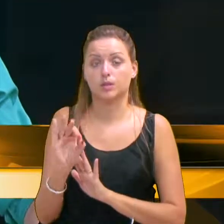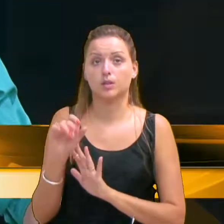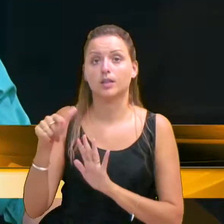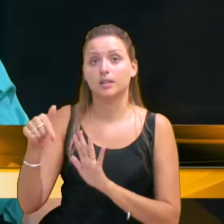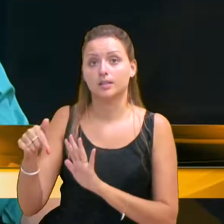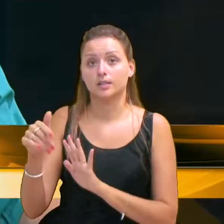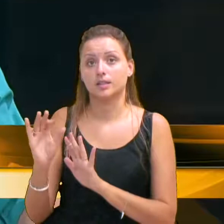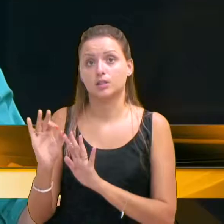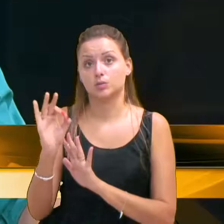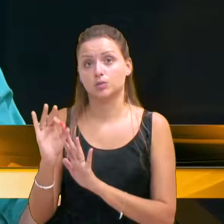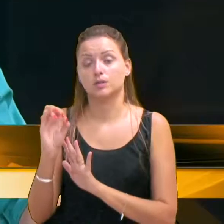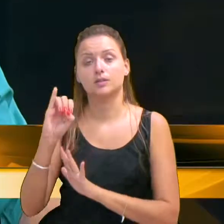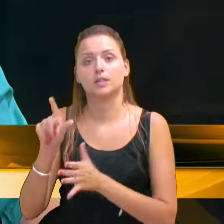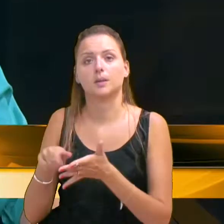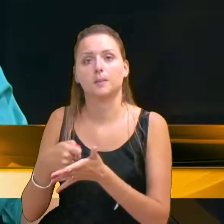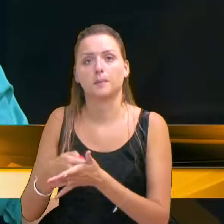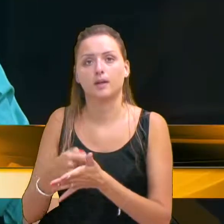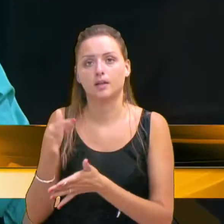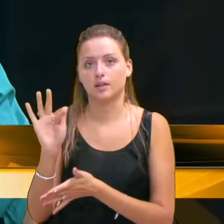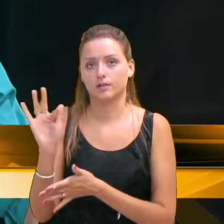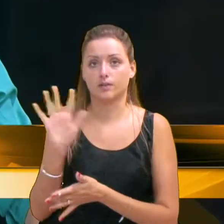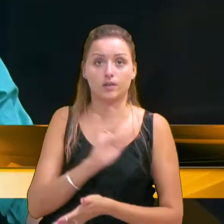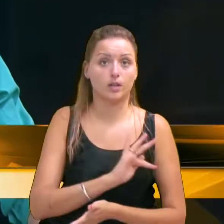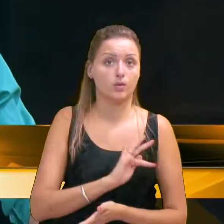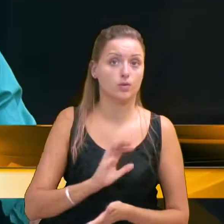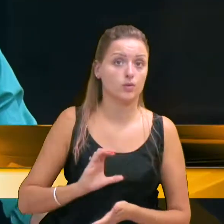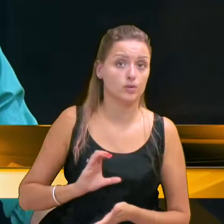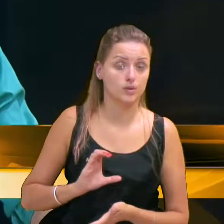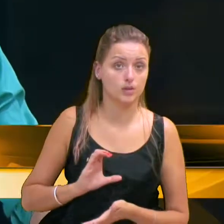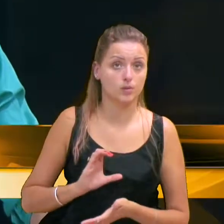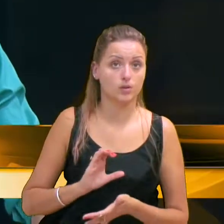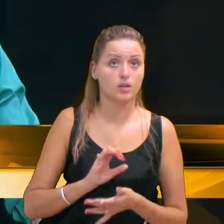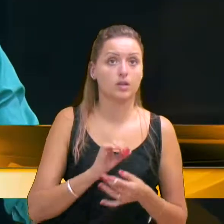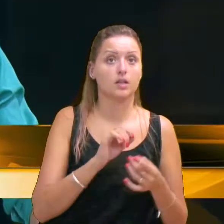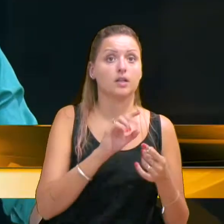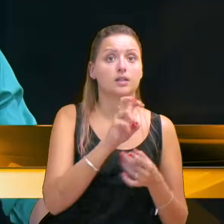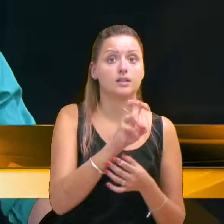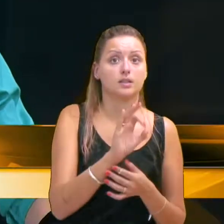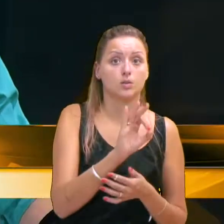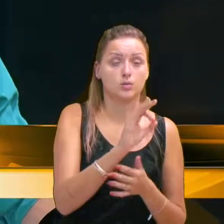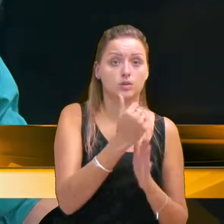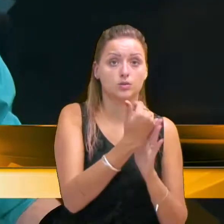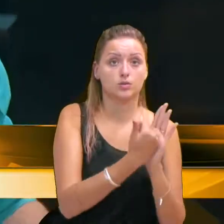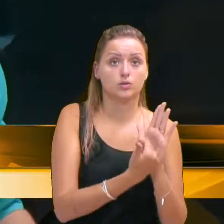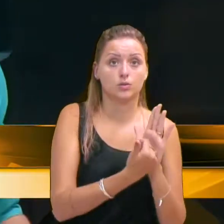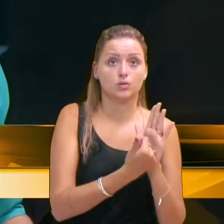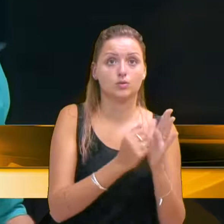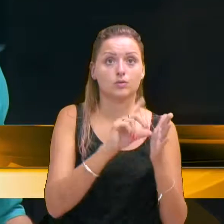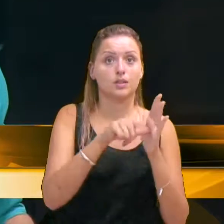7% em fevereiro. Flores da Cunha, cota única 5% de desconto a